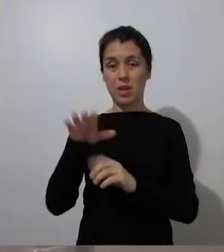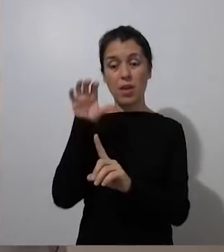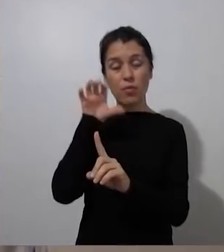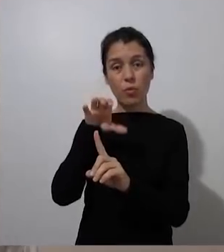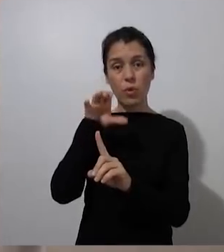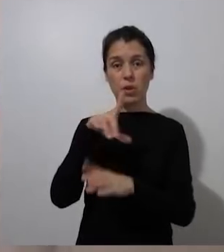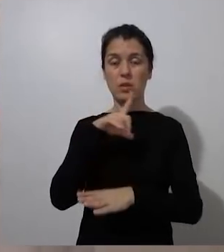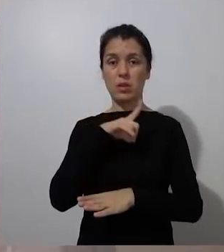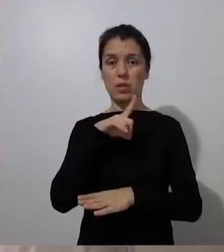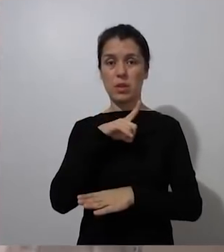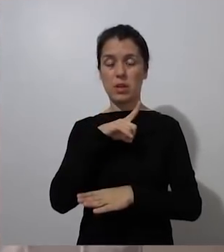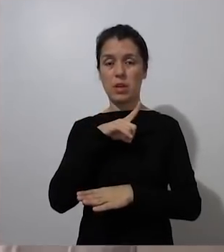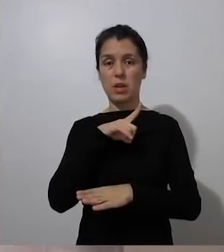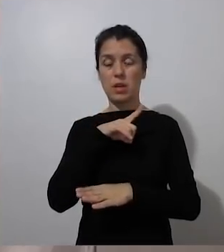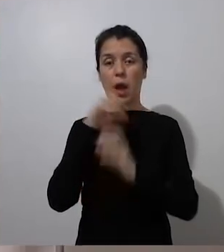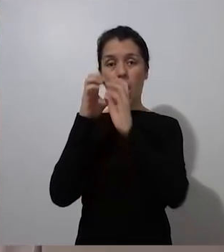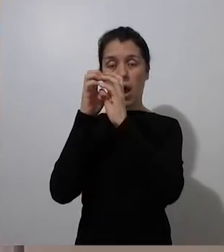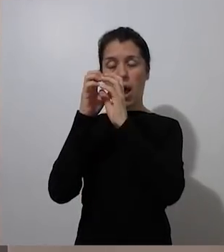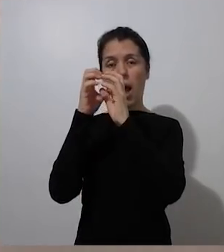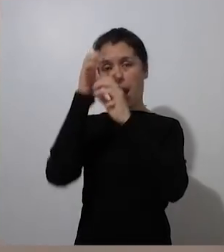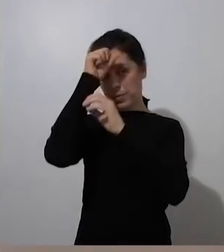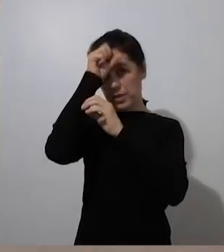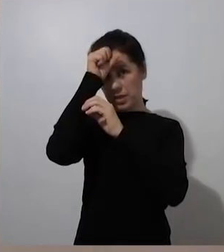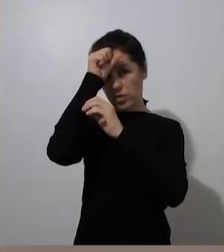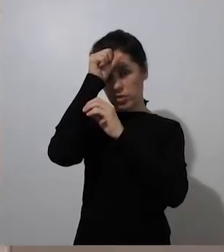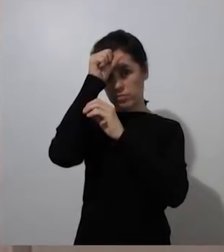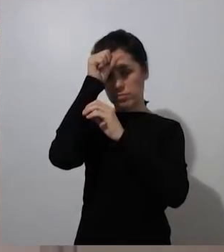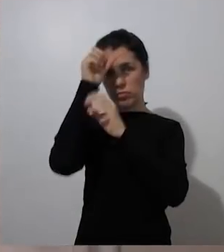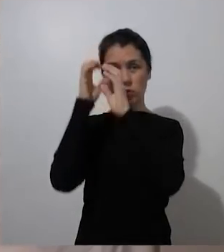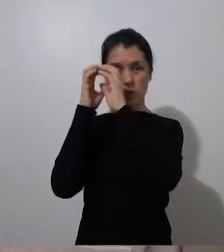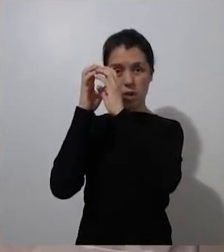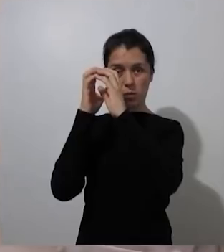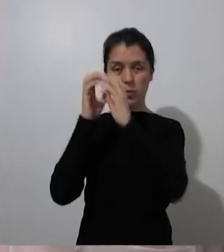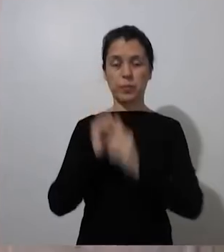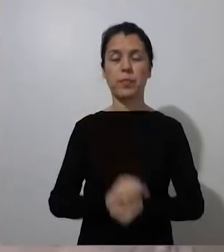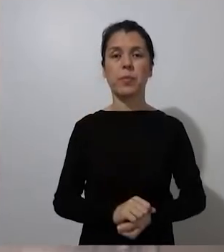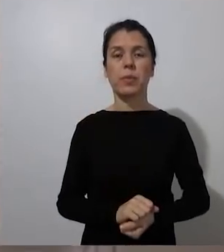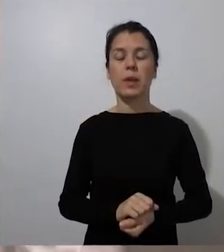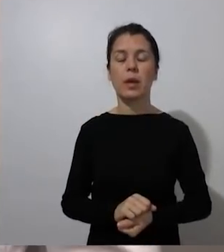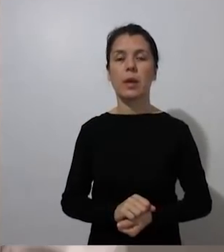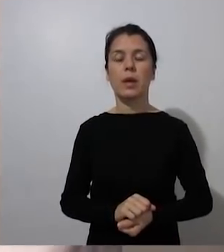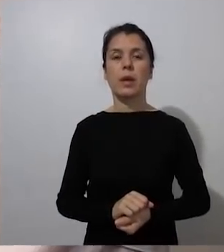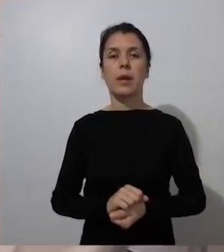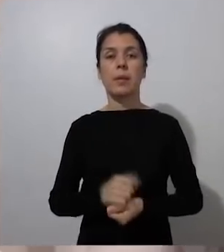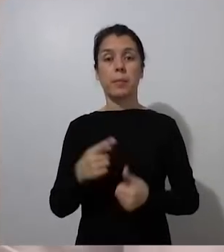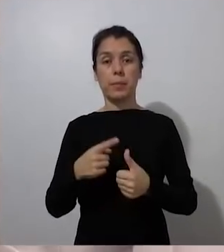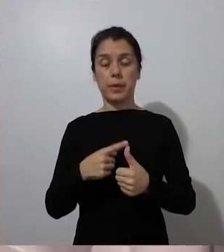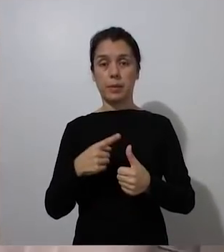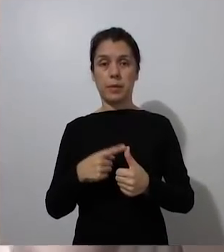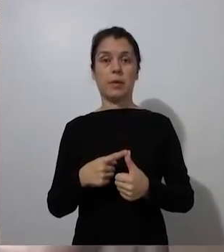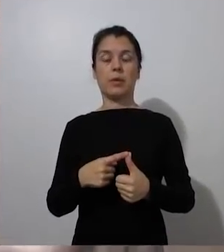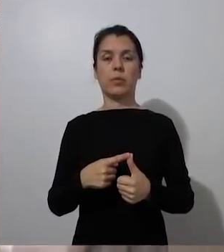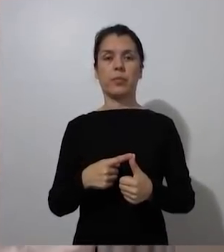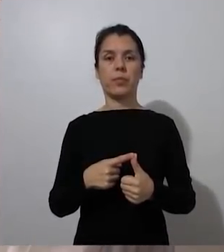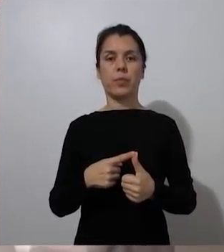irão fazer nessa questão tanto cognitiva como motora. O primeiro ponto que eu gostaria de abordar a vocês